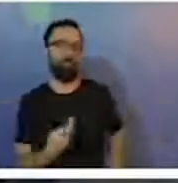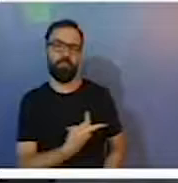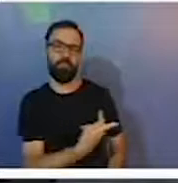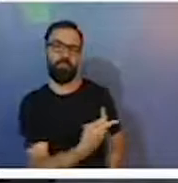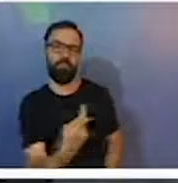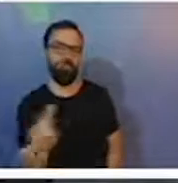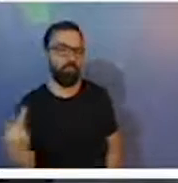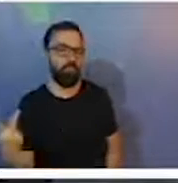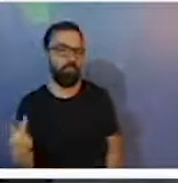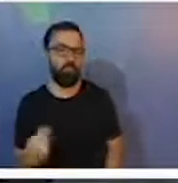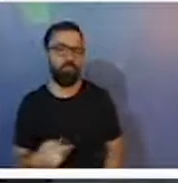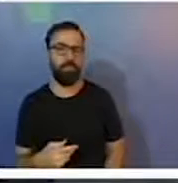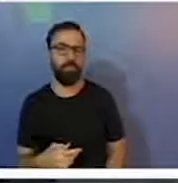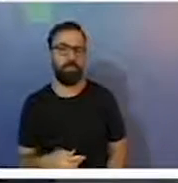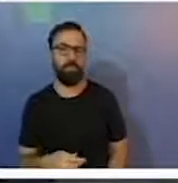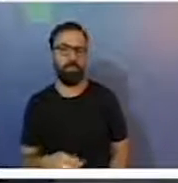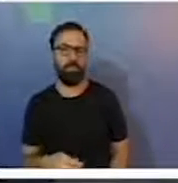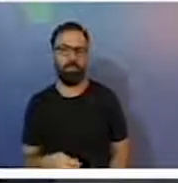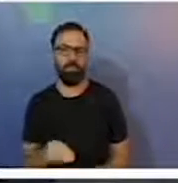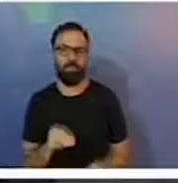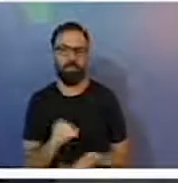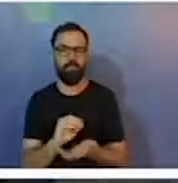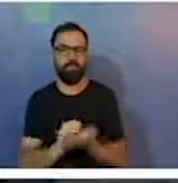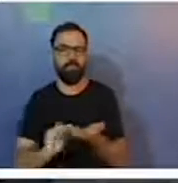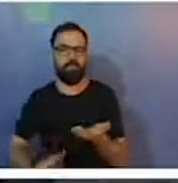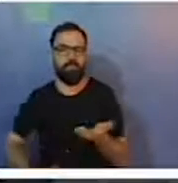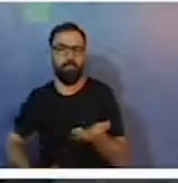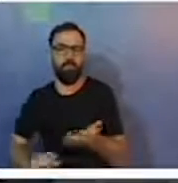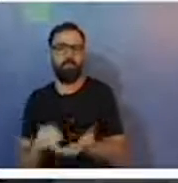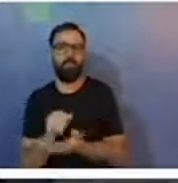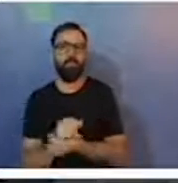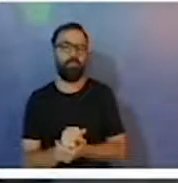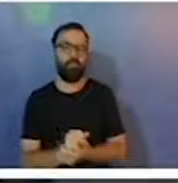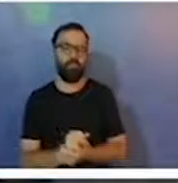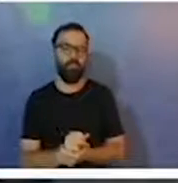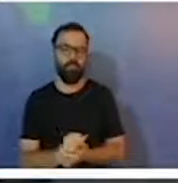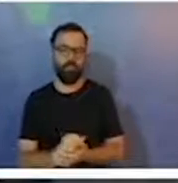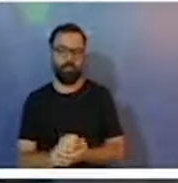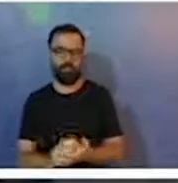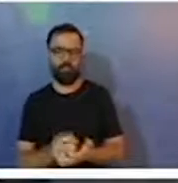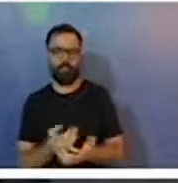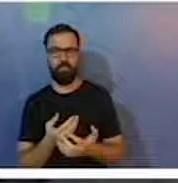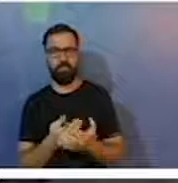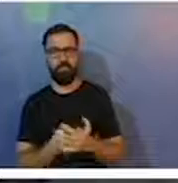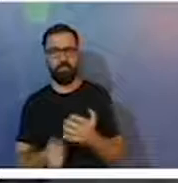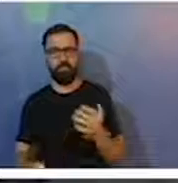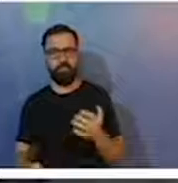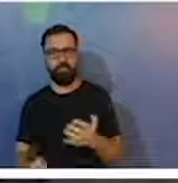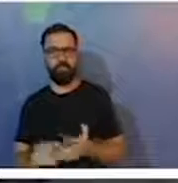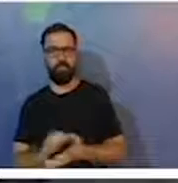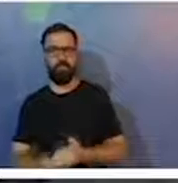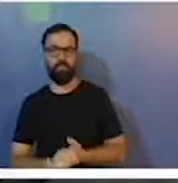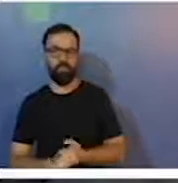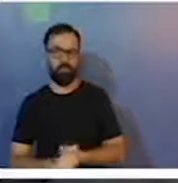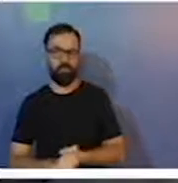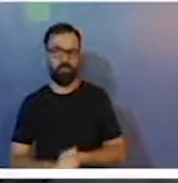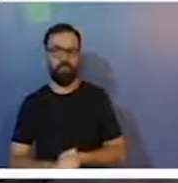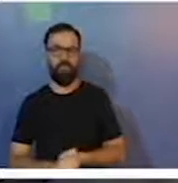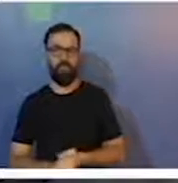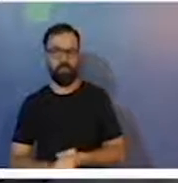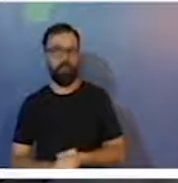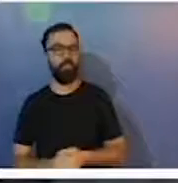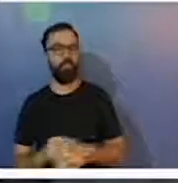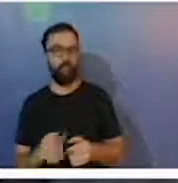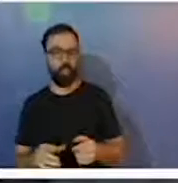nós tivemos várias perdas né perdeu família perdas muito próximas mas nós também